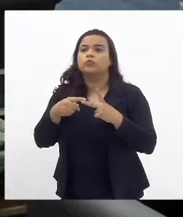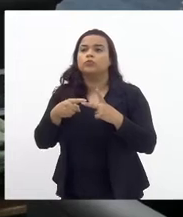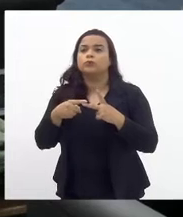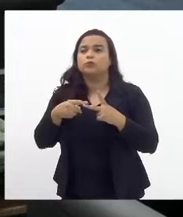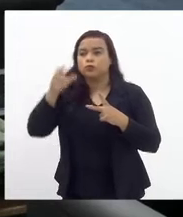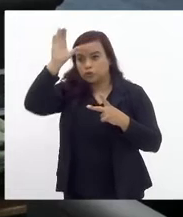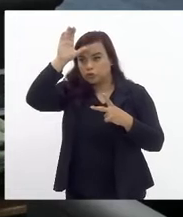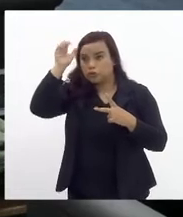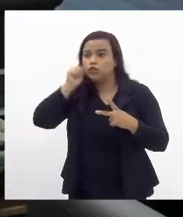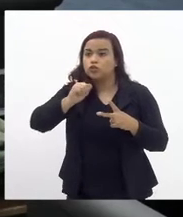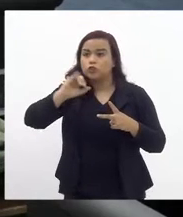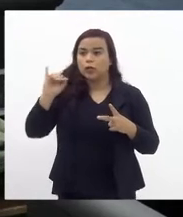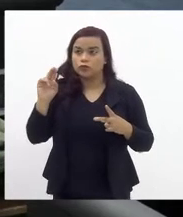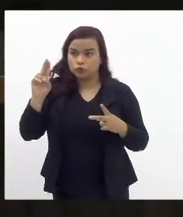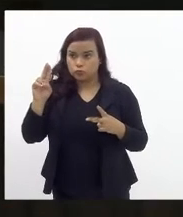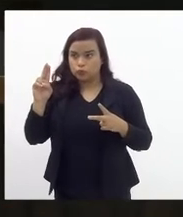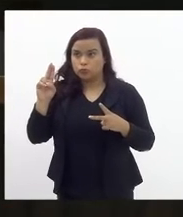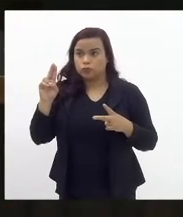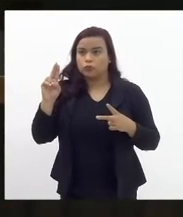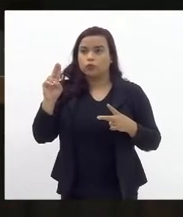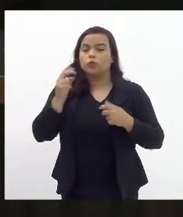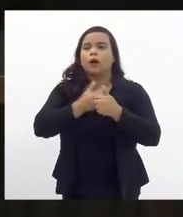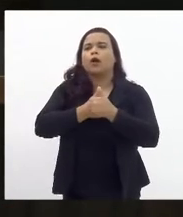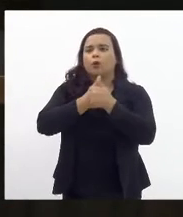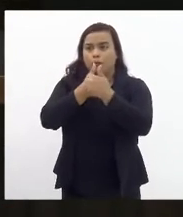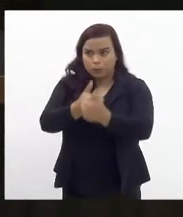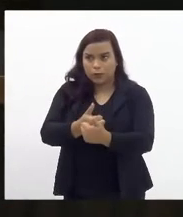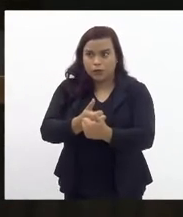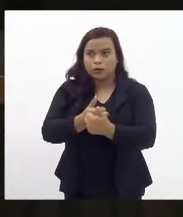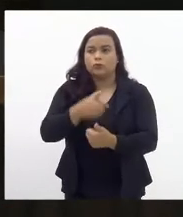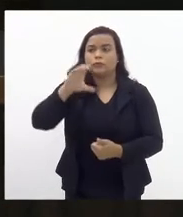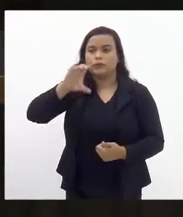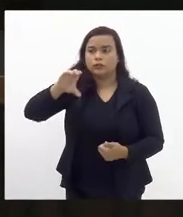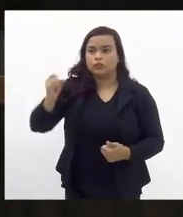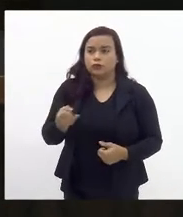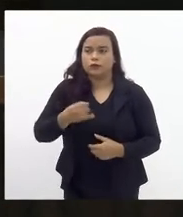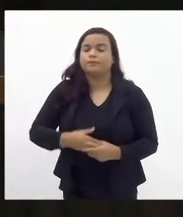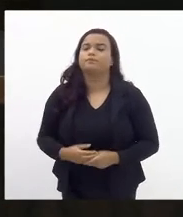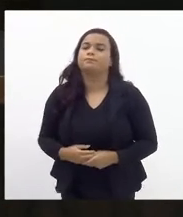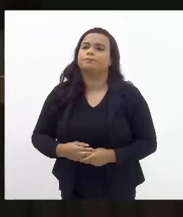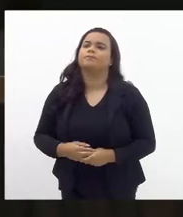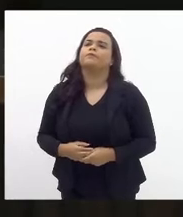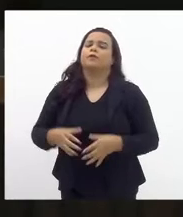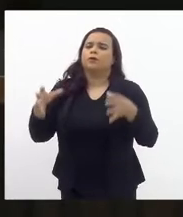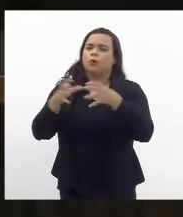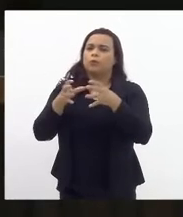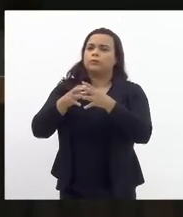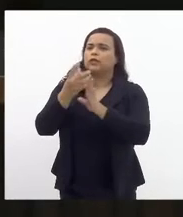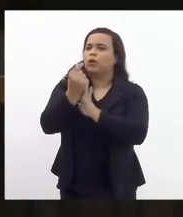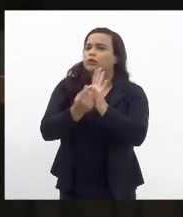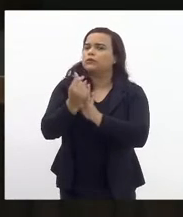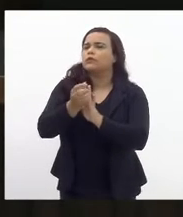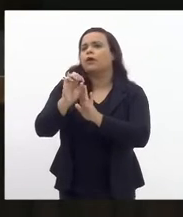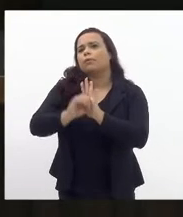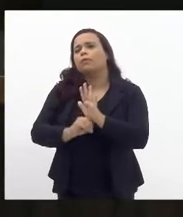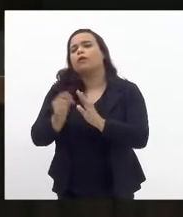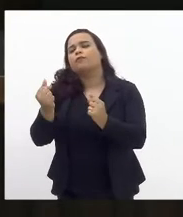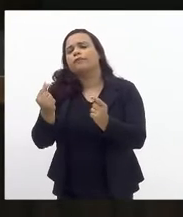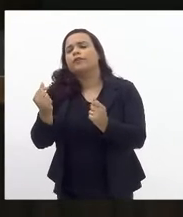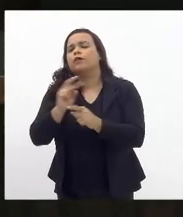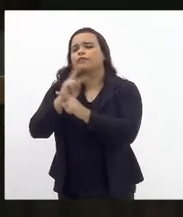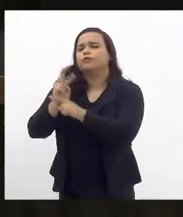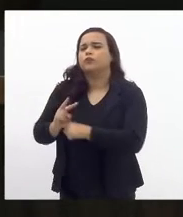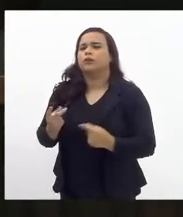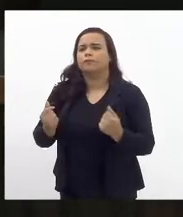Deputada Tia Ju, acompanho o parecer da CCJ. Pela Comissão de Orçamento, Finanças, Fiscalização Financeira e